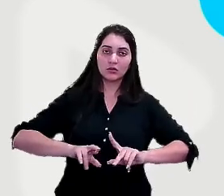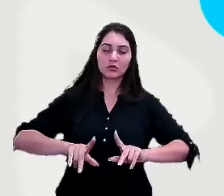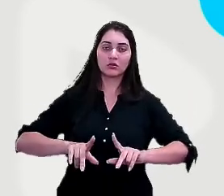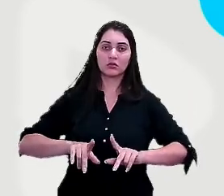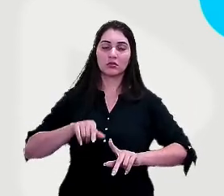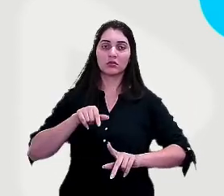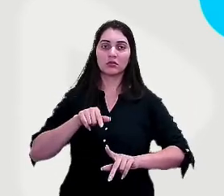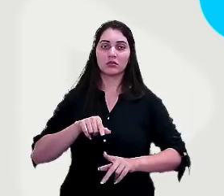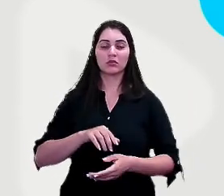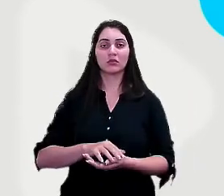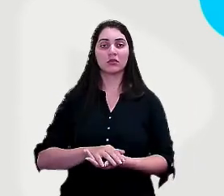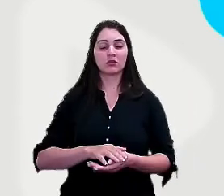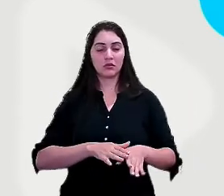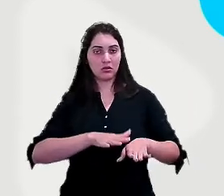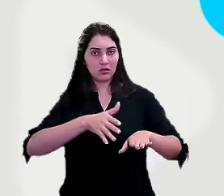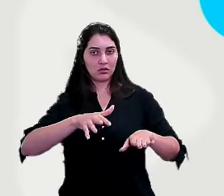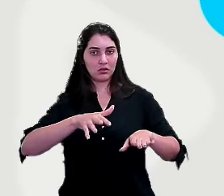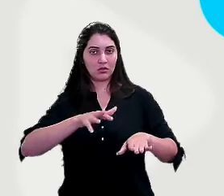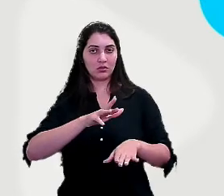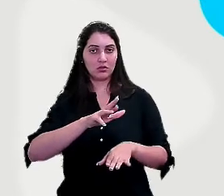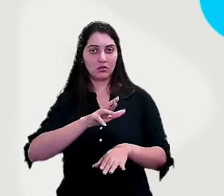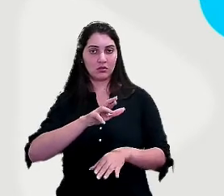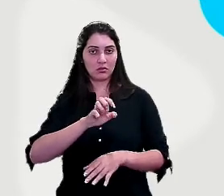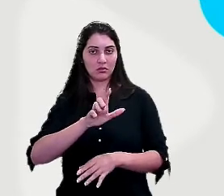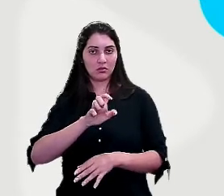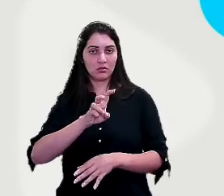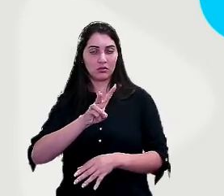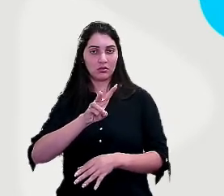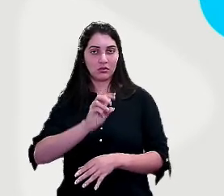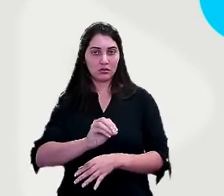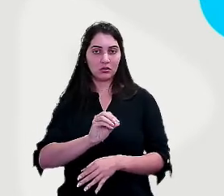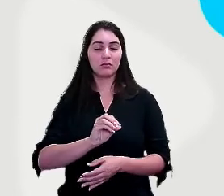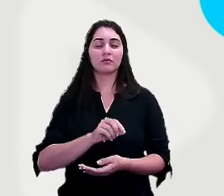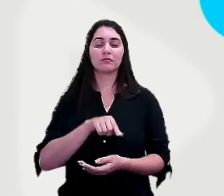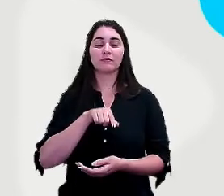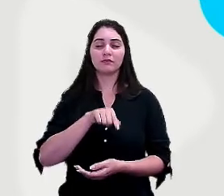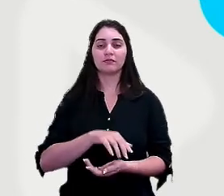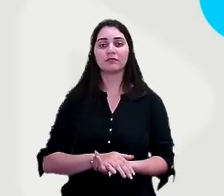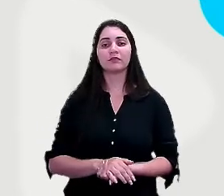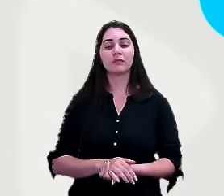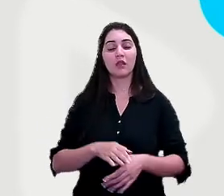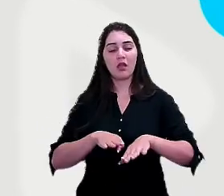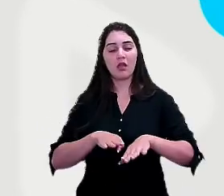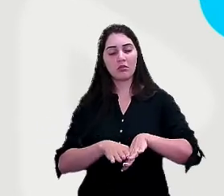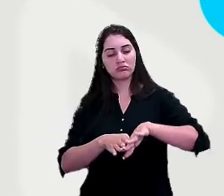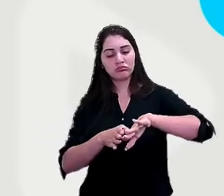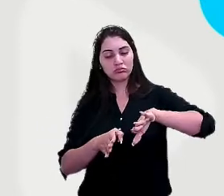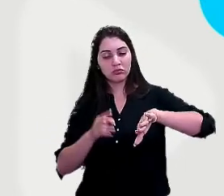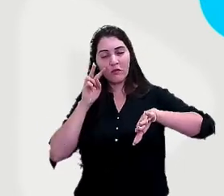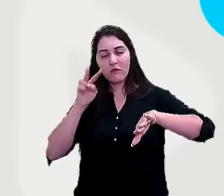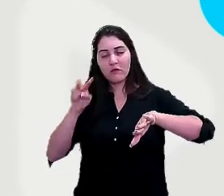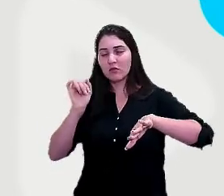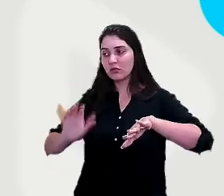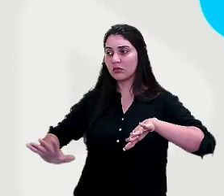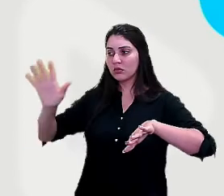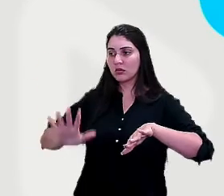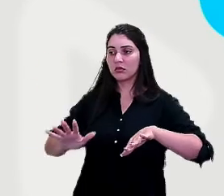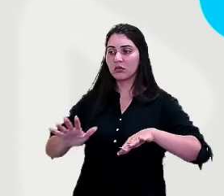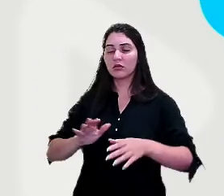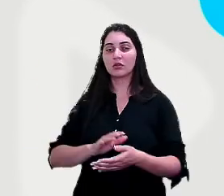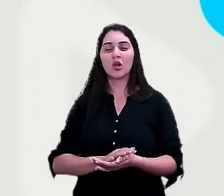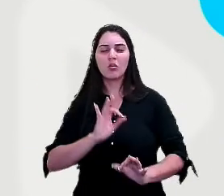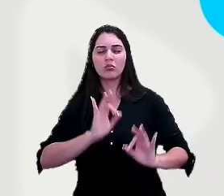nessa diferença de nível, uma formação do terreiro, do relevo, né? Nós temos ali uma parte mais alta, né? Formando ali uma